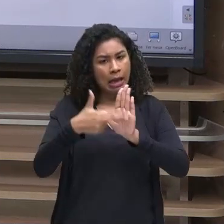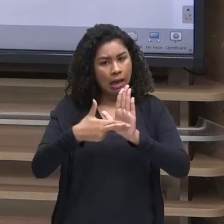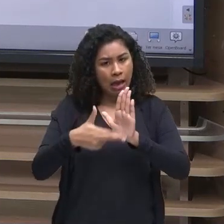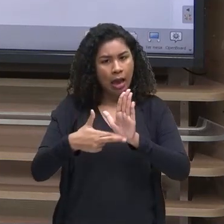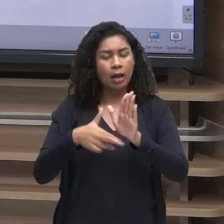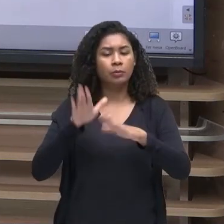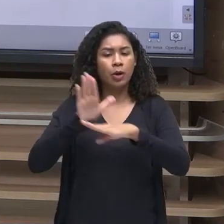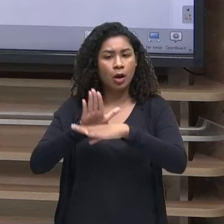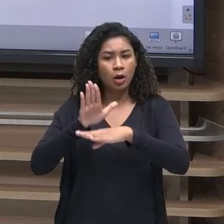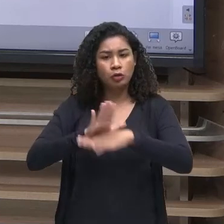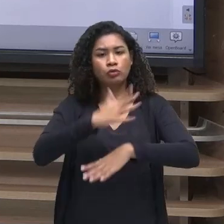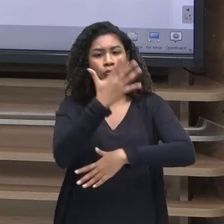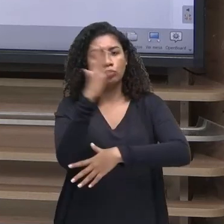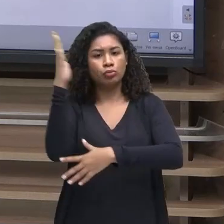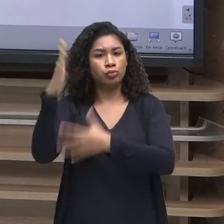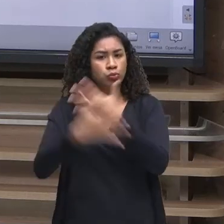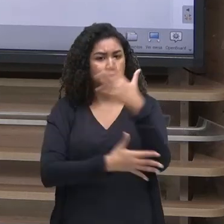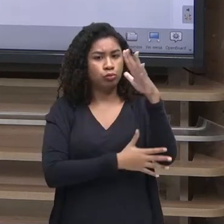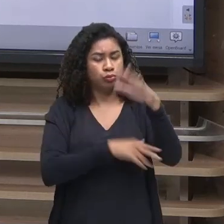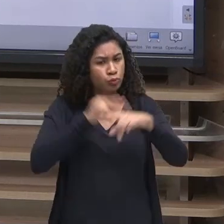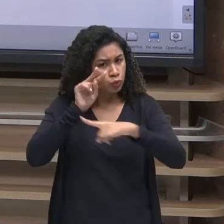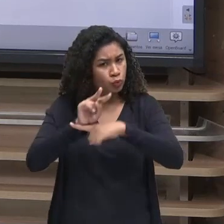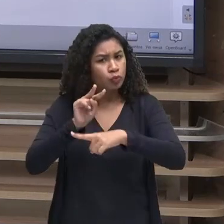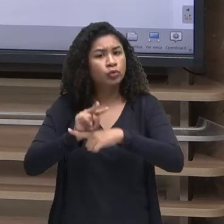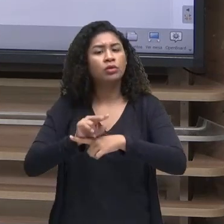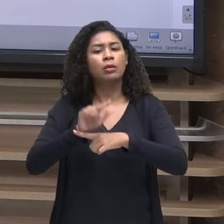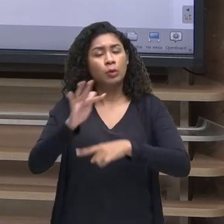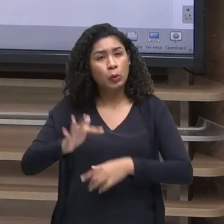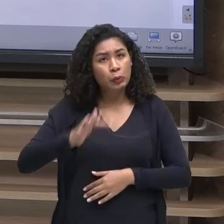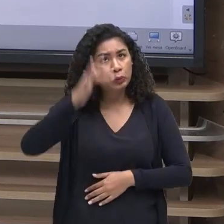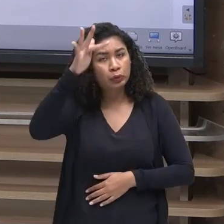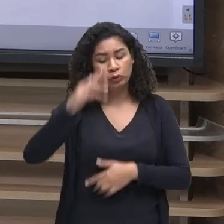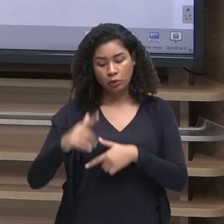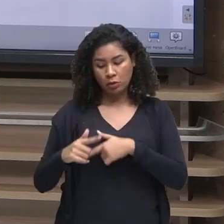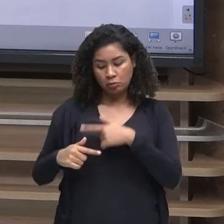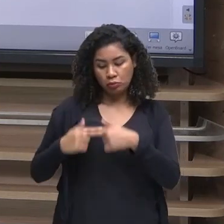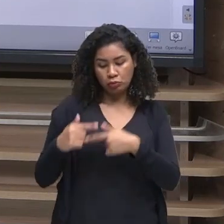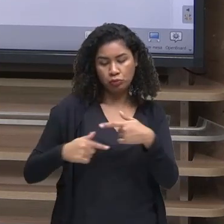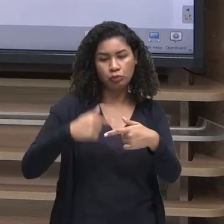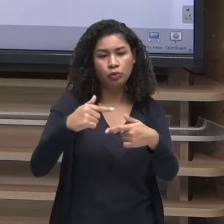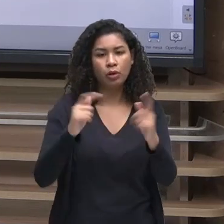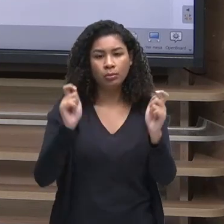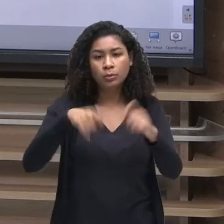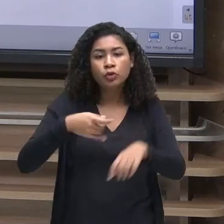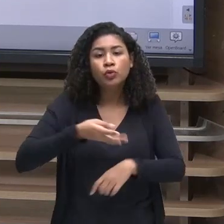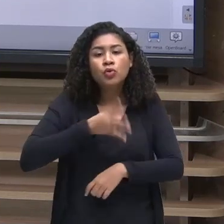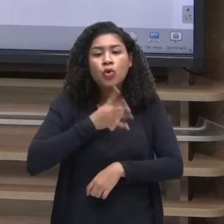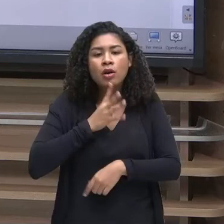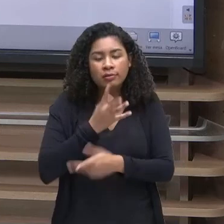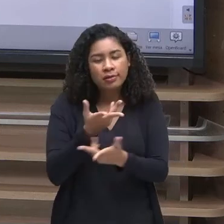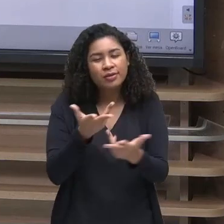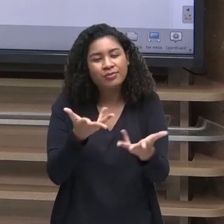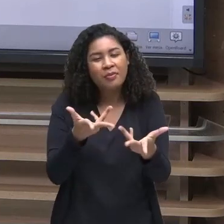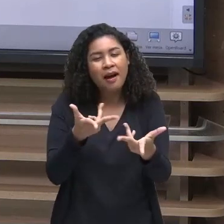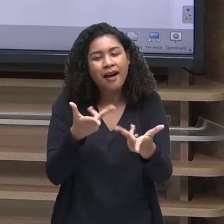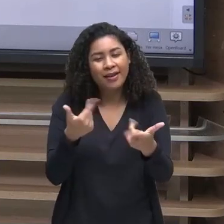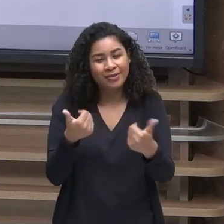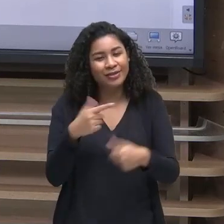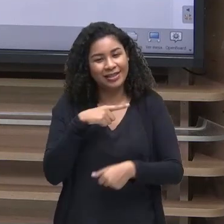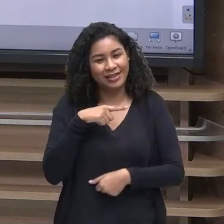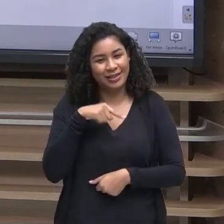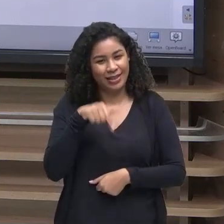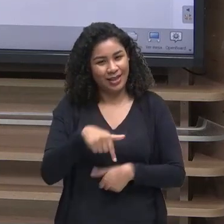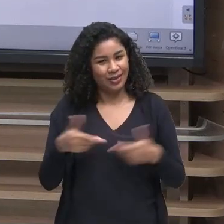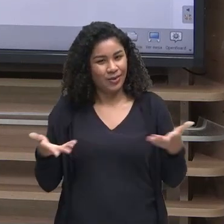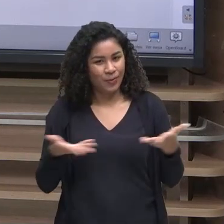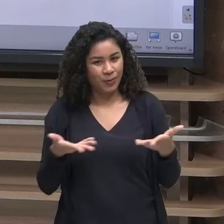ambientais para que as próximas gerações conheçam também as maravilhas que a gente hoje tem acesso.